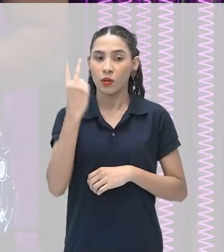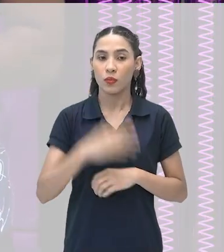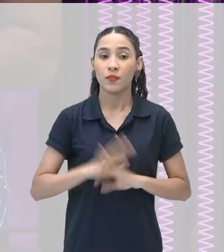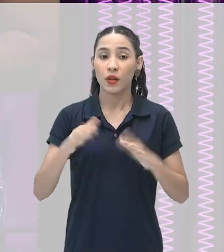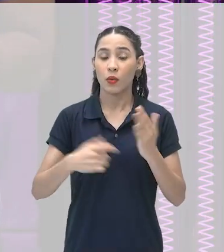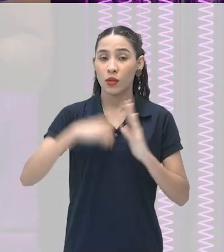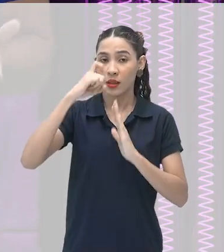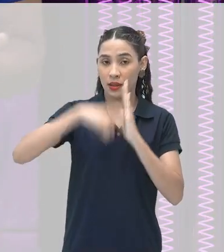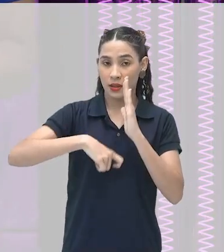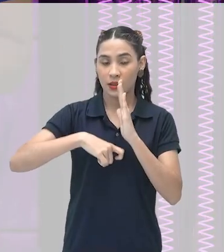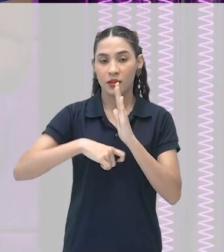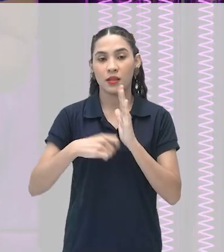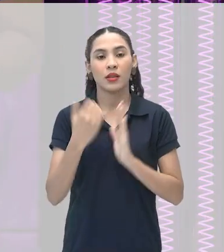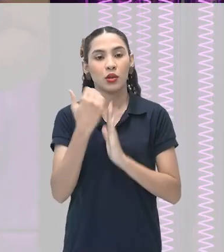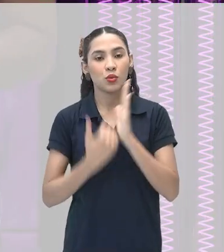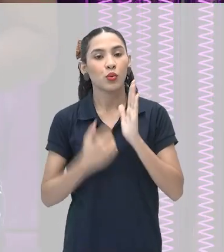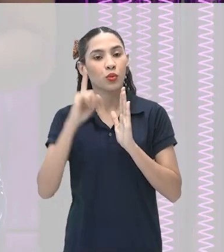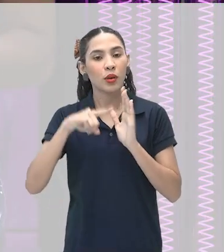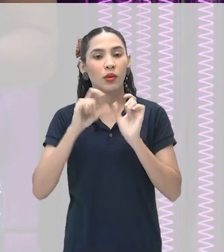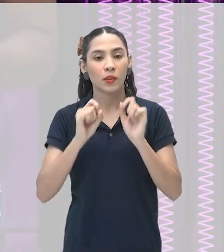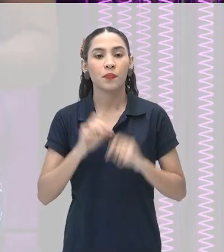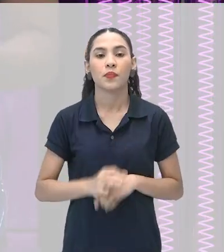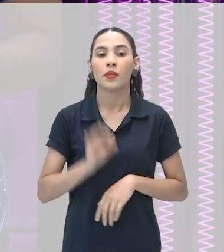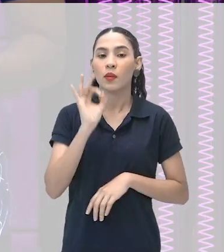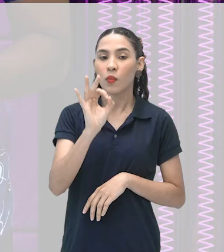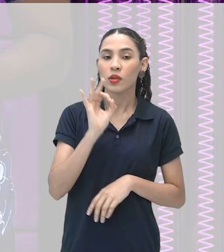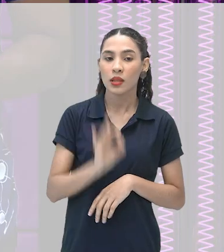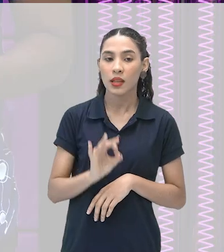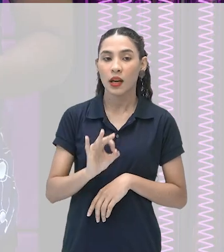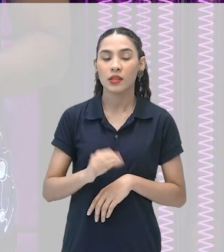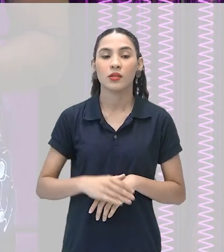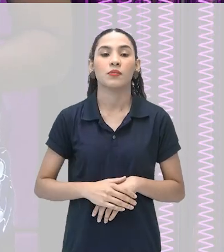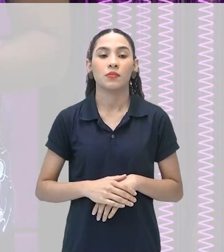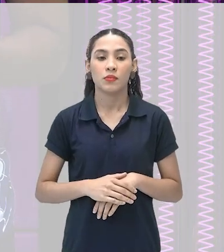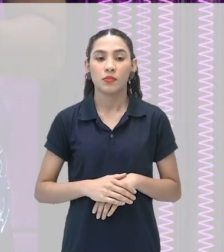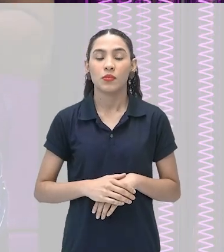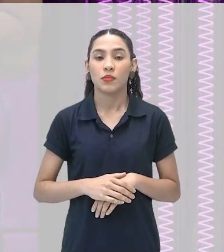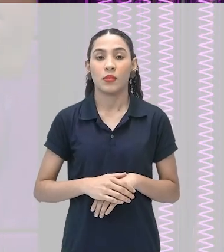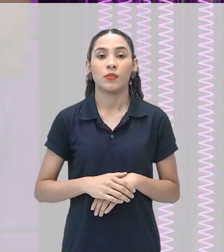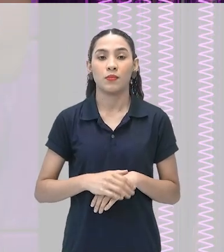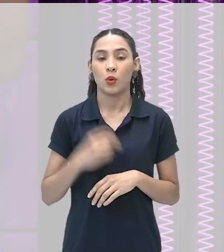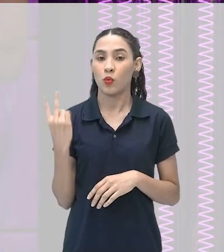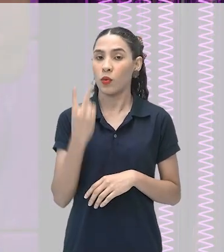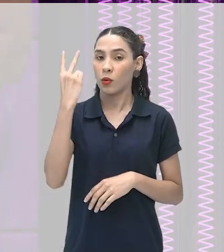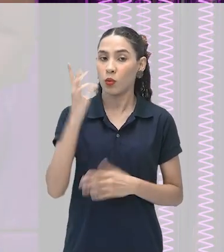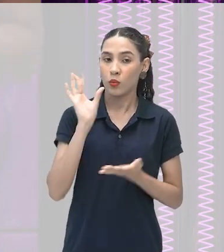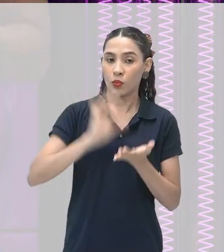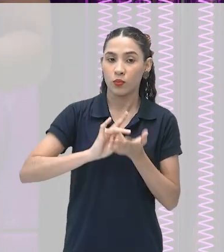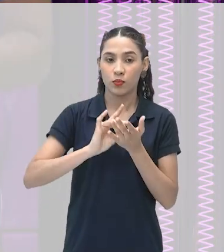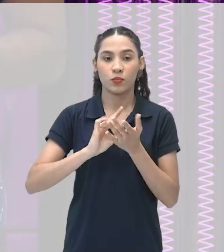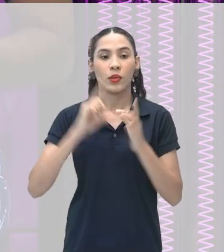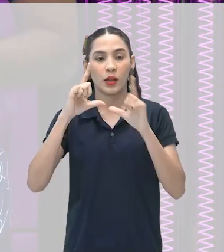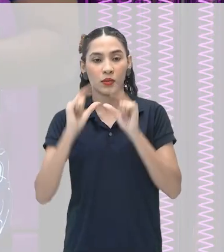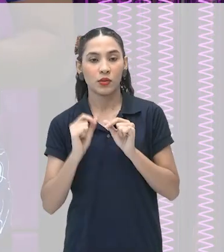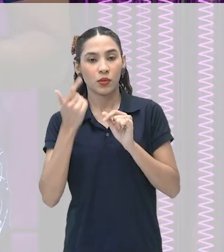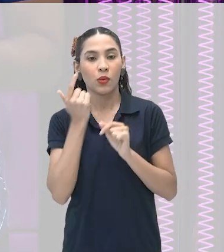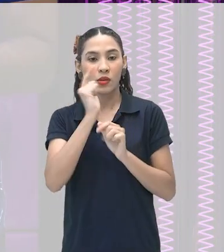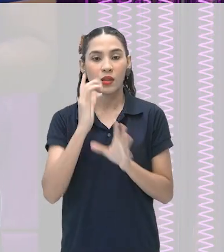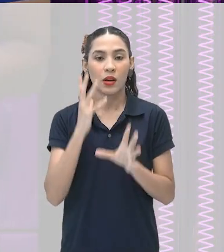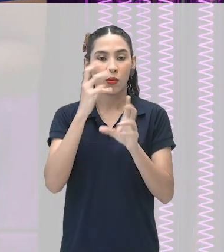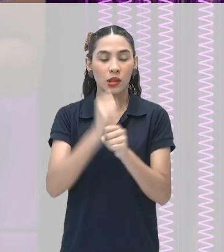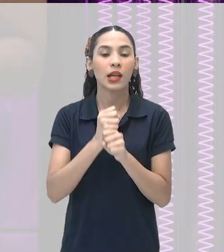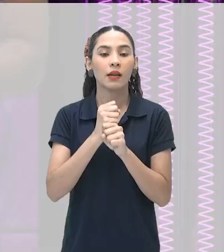de desconto. A taxa de desconto é a porcentagem pela qual o preço original é reduzido